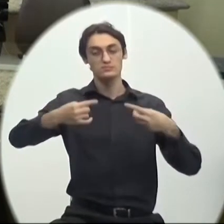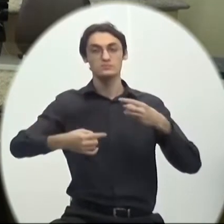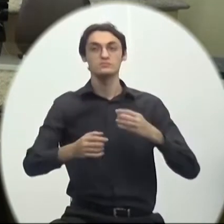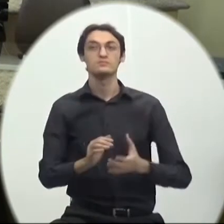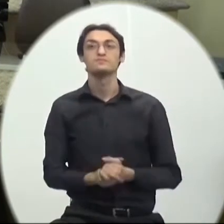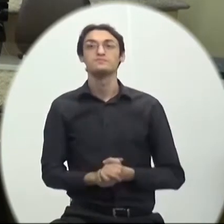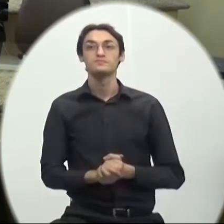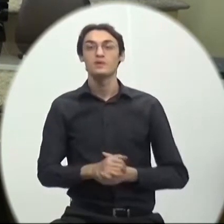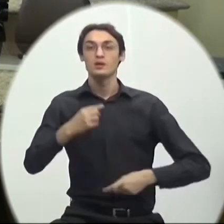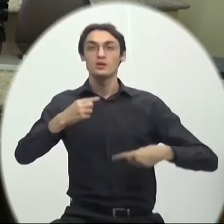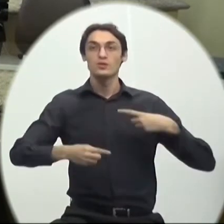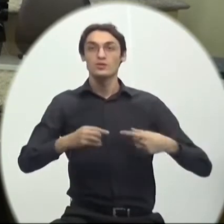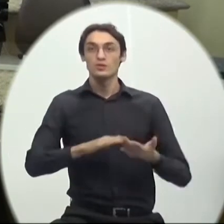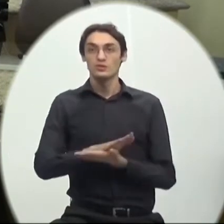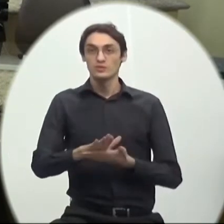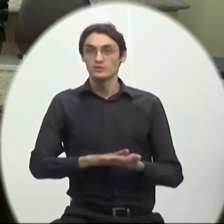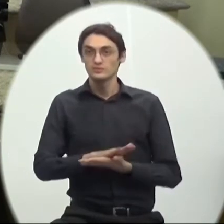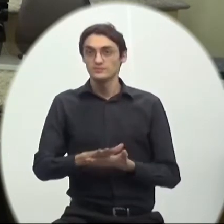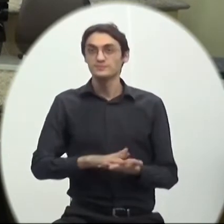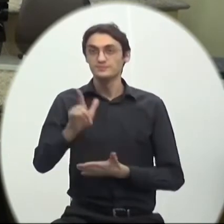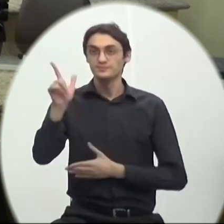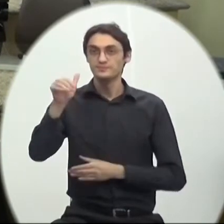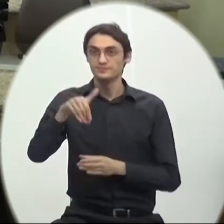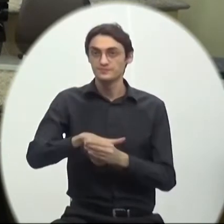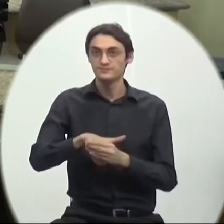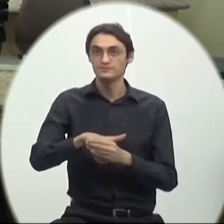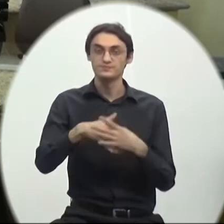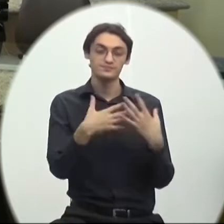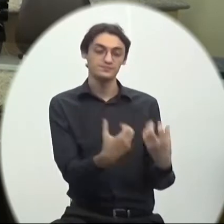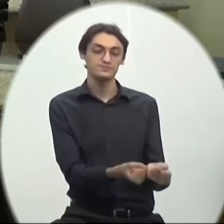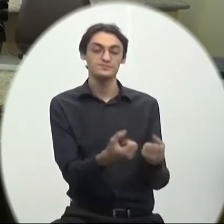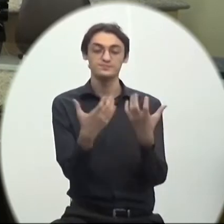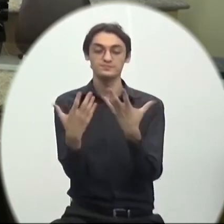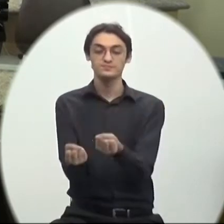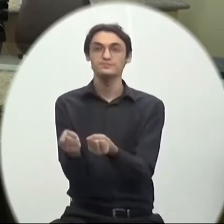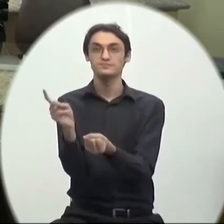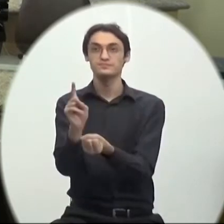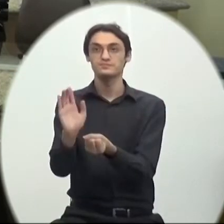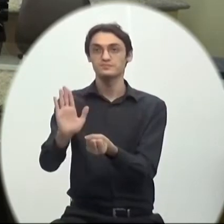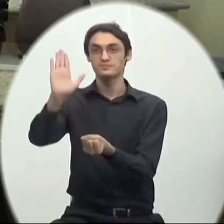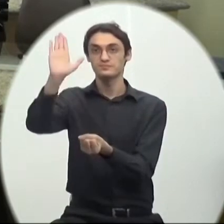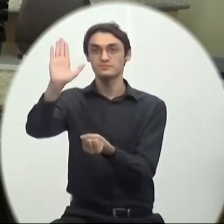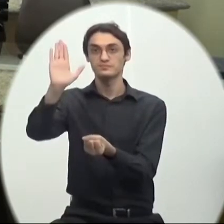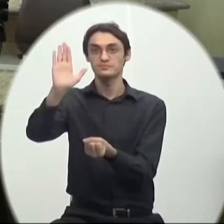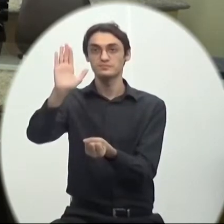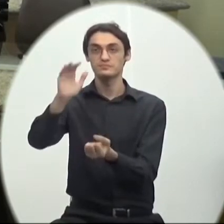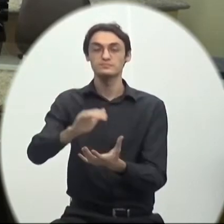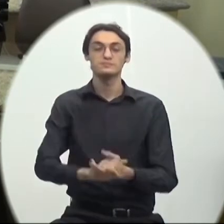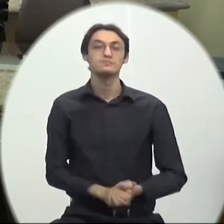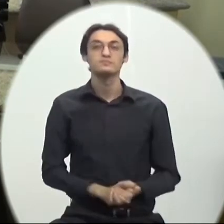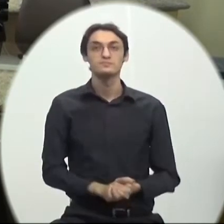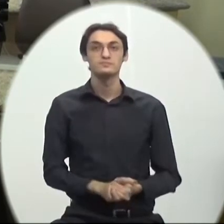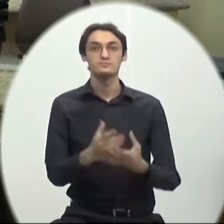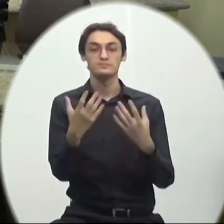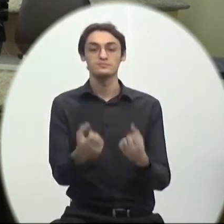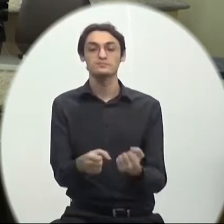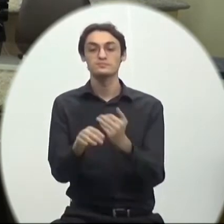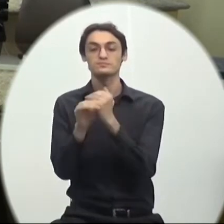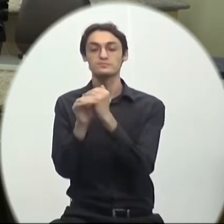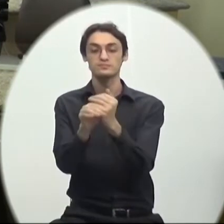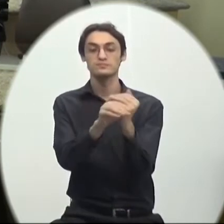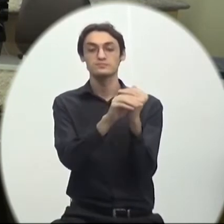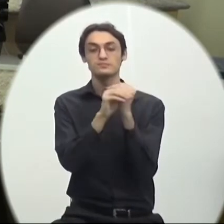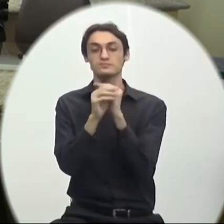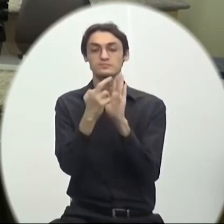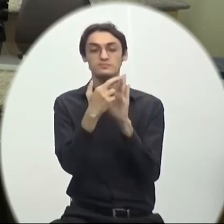Não havendo quem queira discutir, o requerimento está em votação. Os favoráveis permaneçam como estão, os contrários se manifestem. Aprovado por